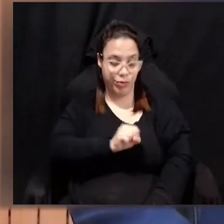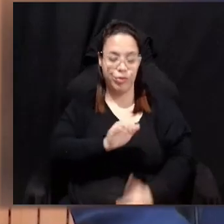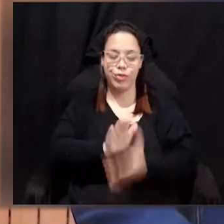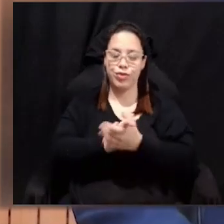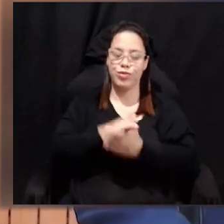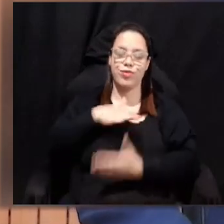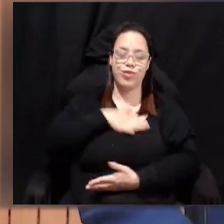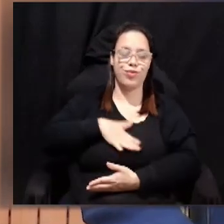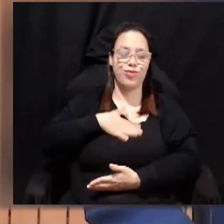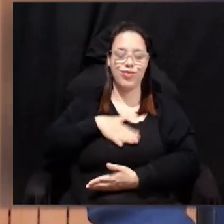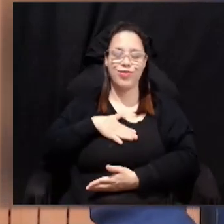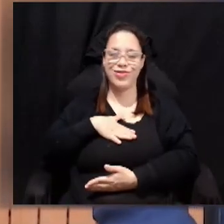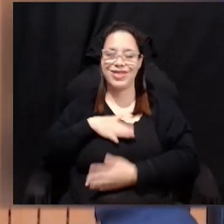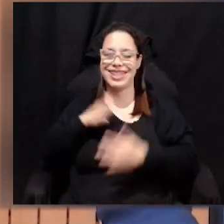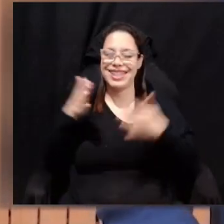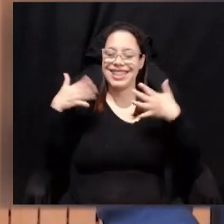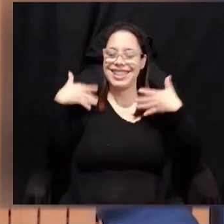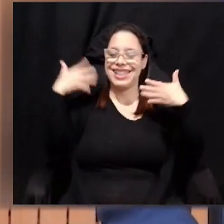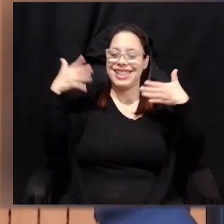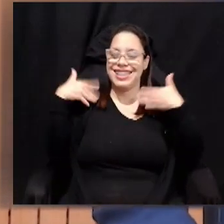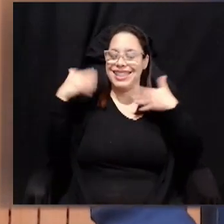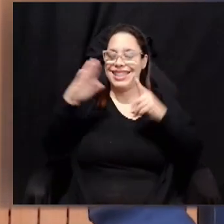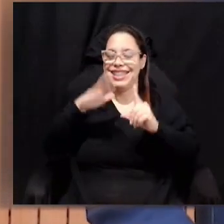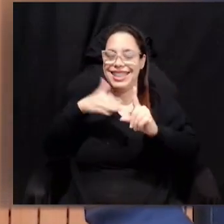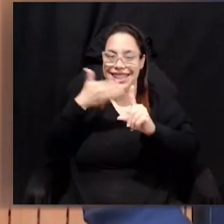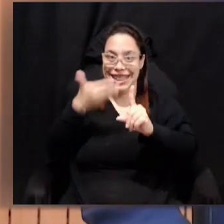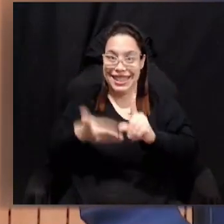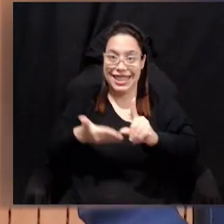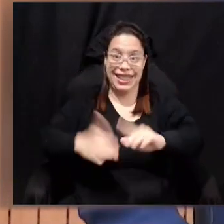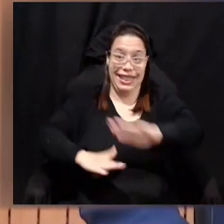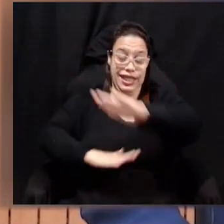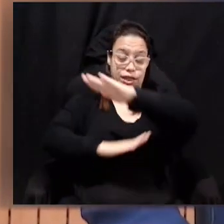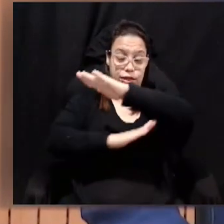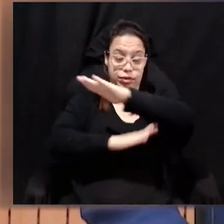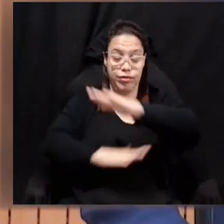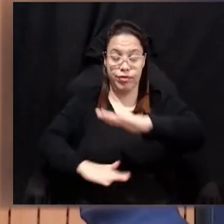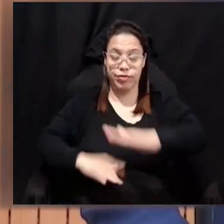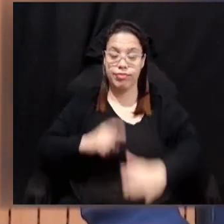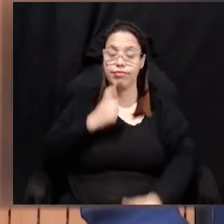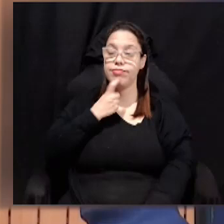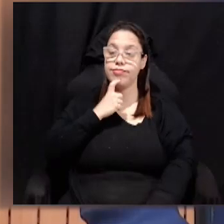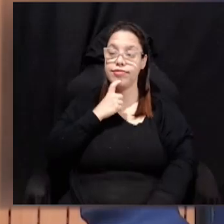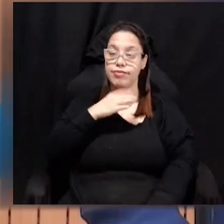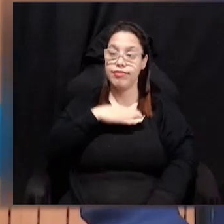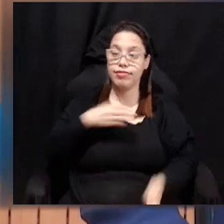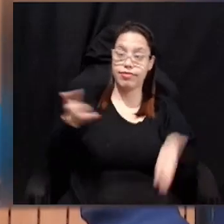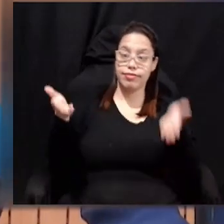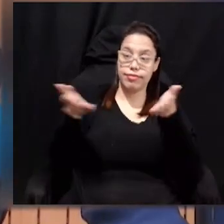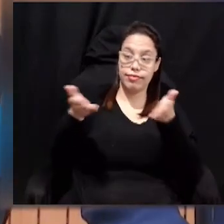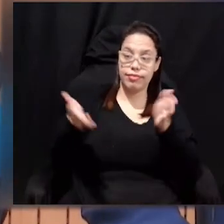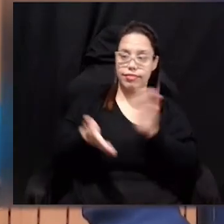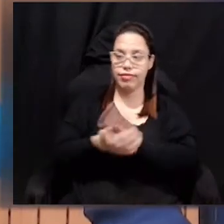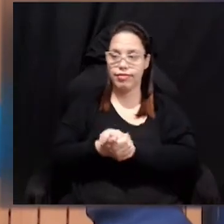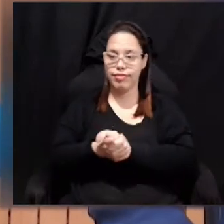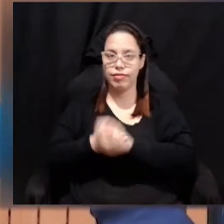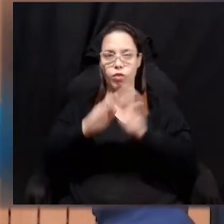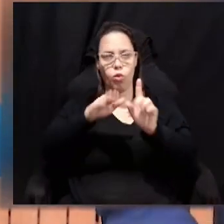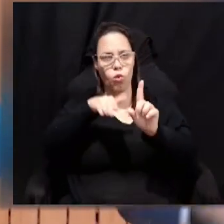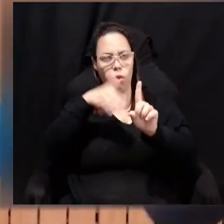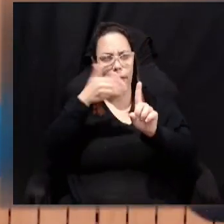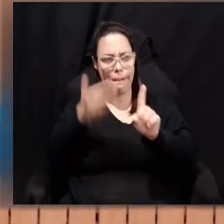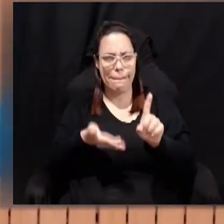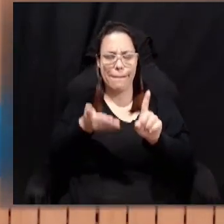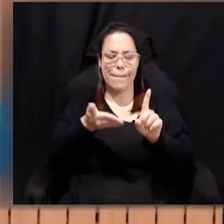alegria, muita honra, que a Câmara Municipal de Campinas se reúne hoje numa sessão solene